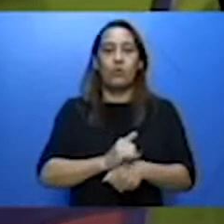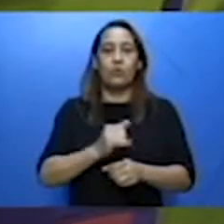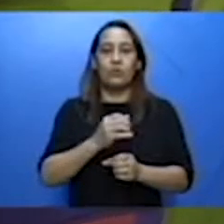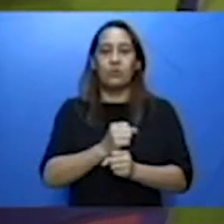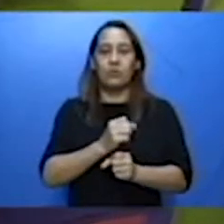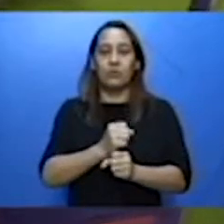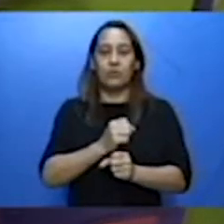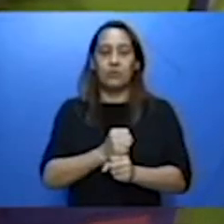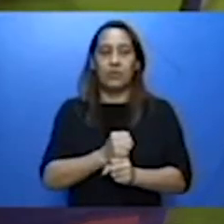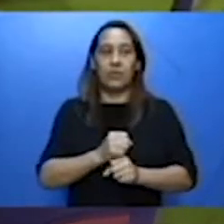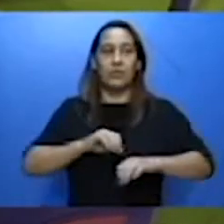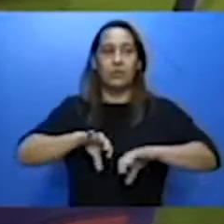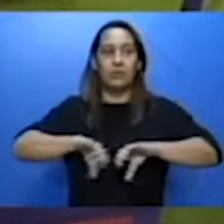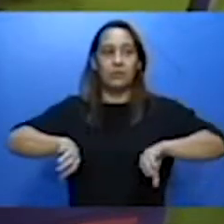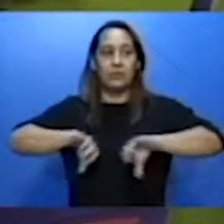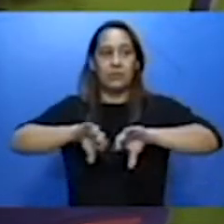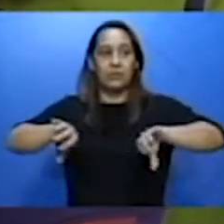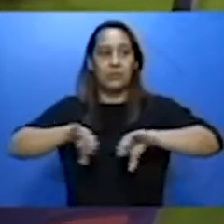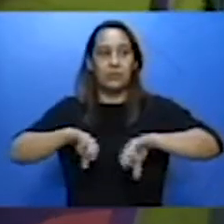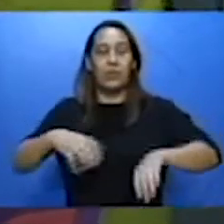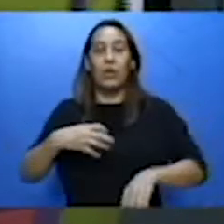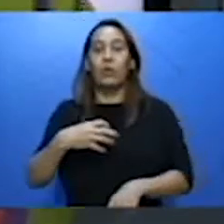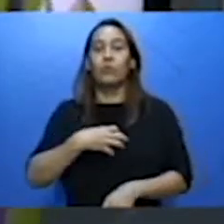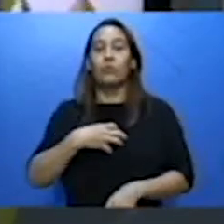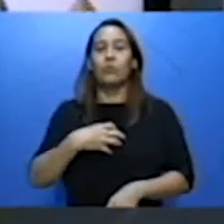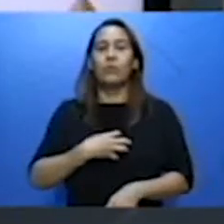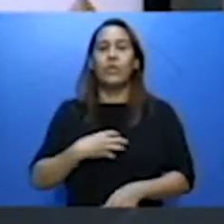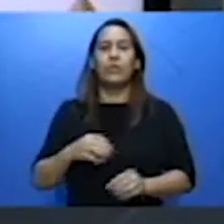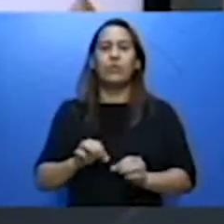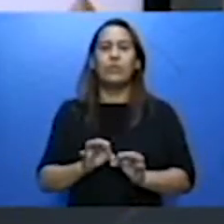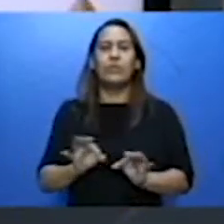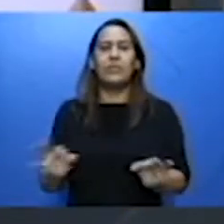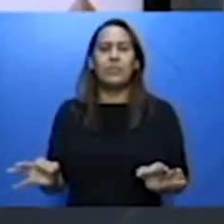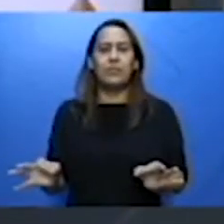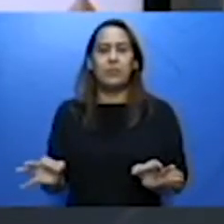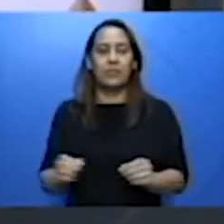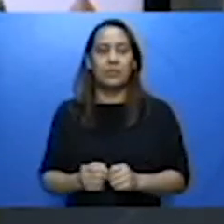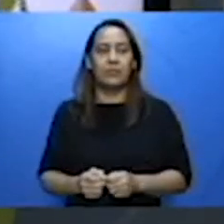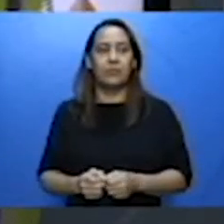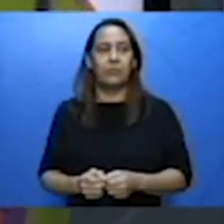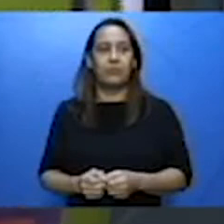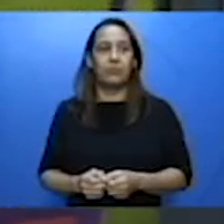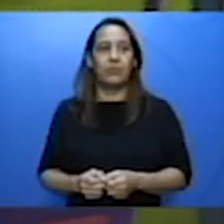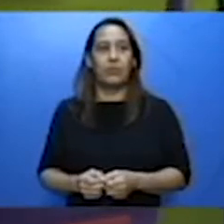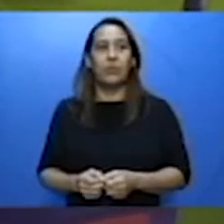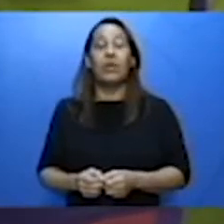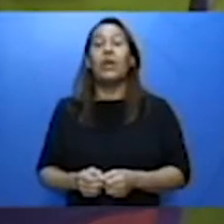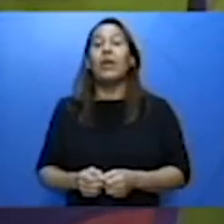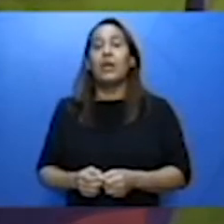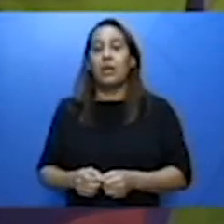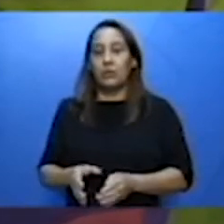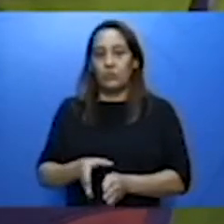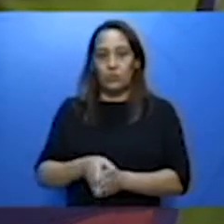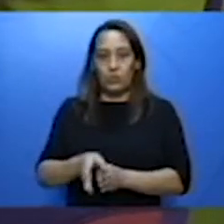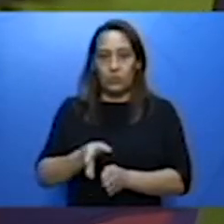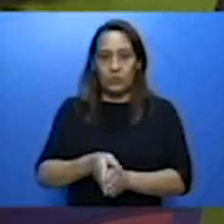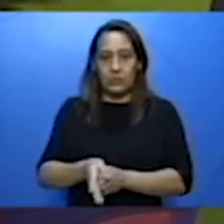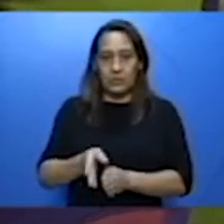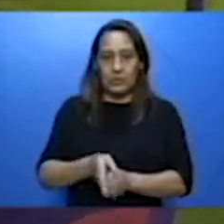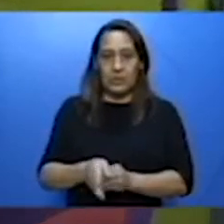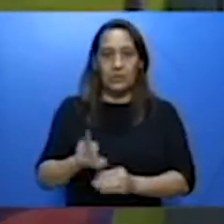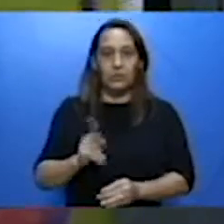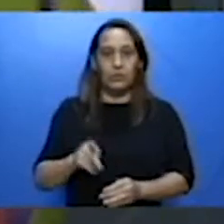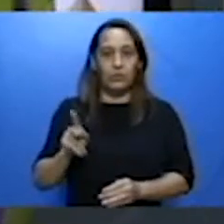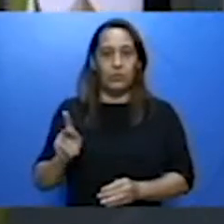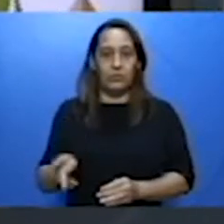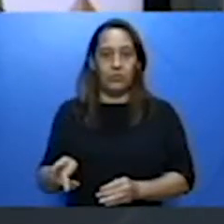por decomposição pode ser escrito de maneira mais simples. Siga as orientações do seu